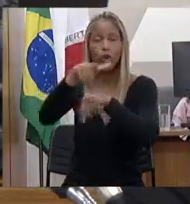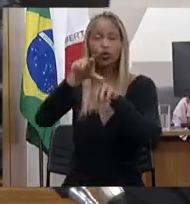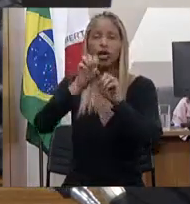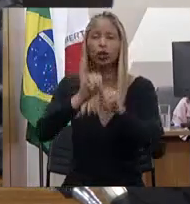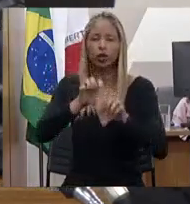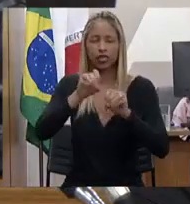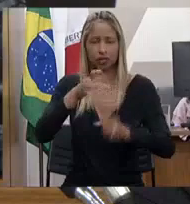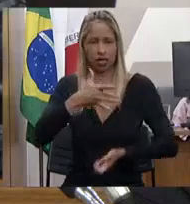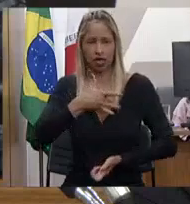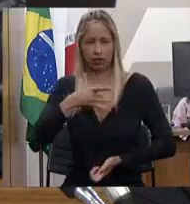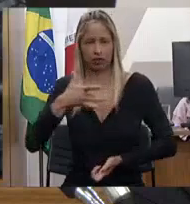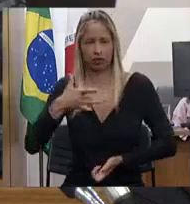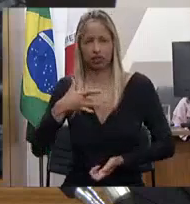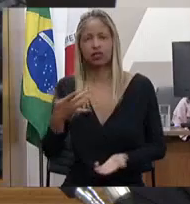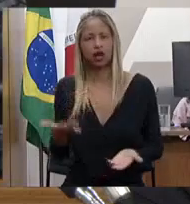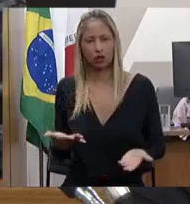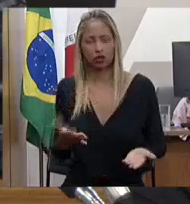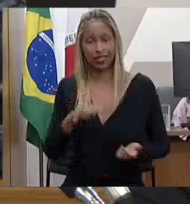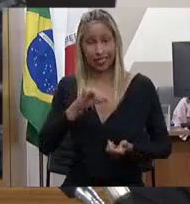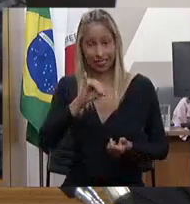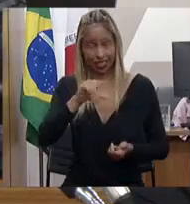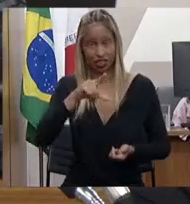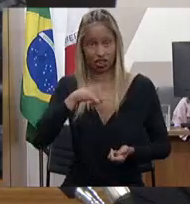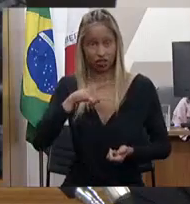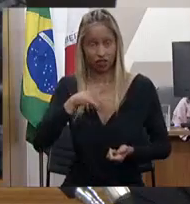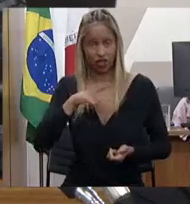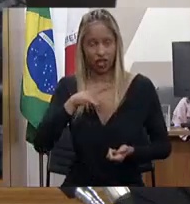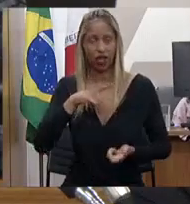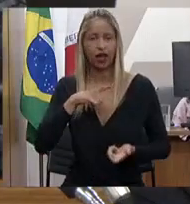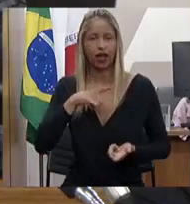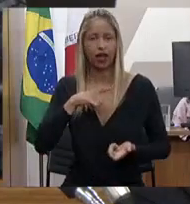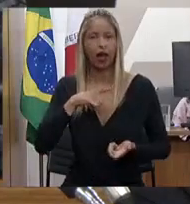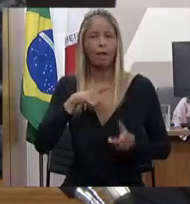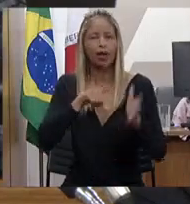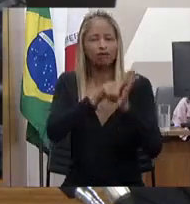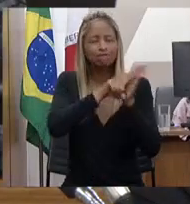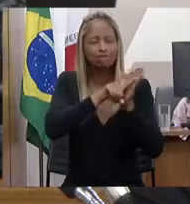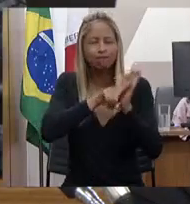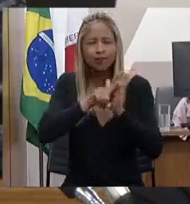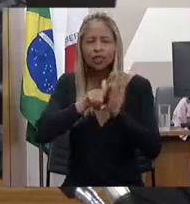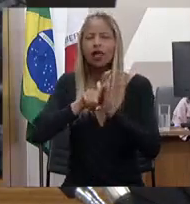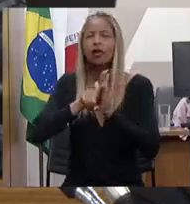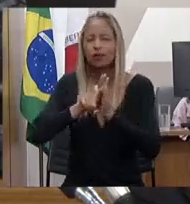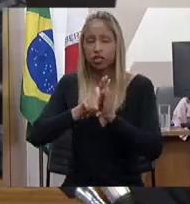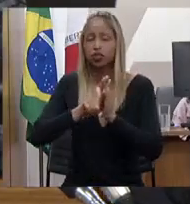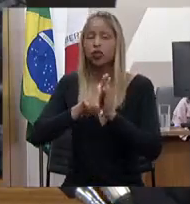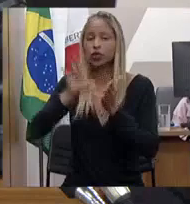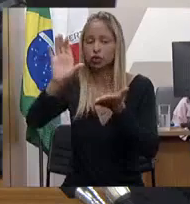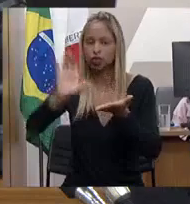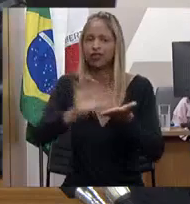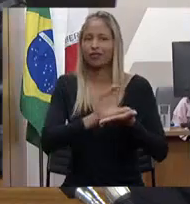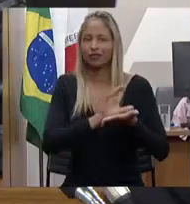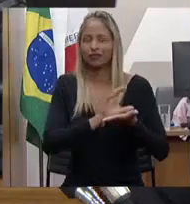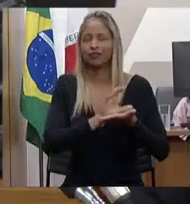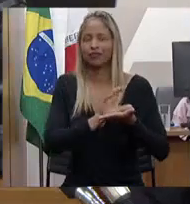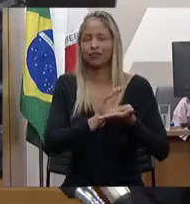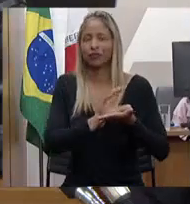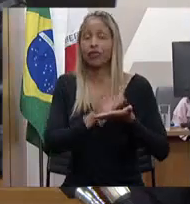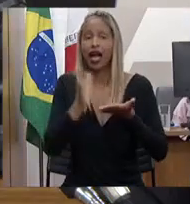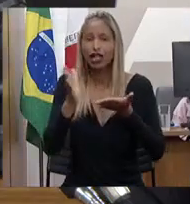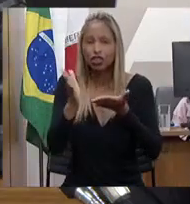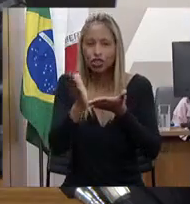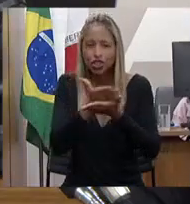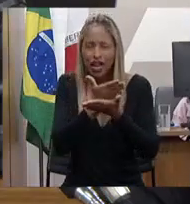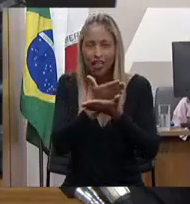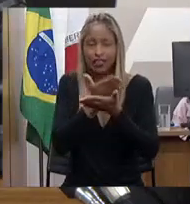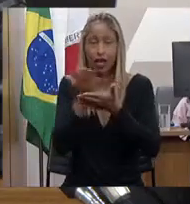e de saúde se tivéssemos o pré-sal para ser investido no que deveria ter sido investido então a retirada